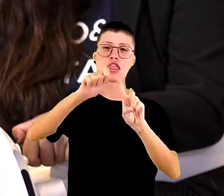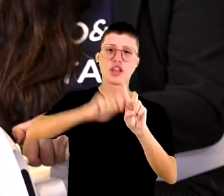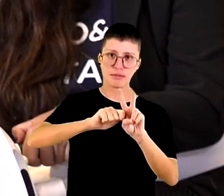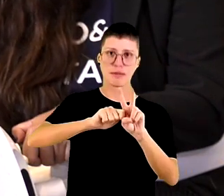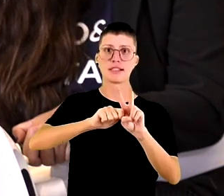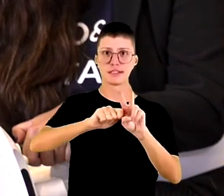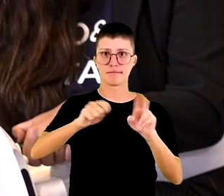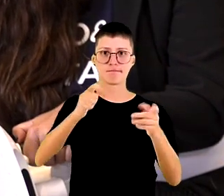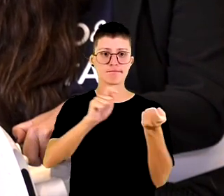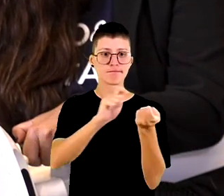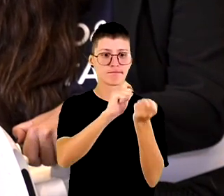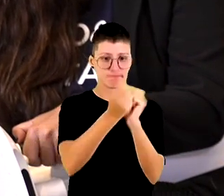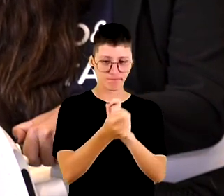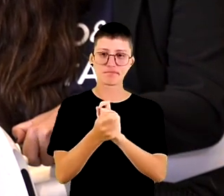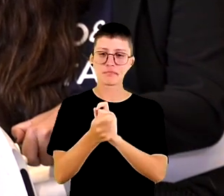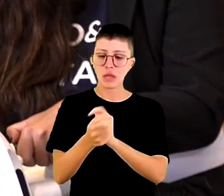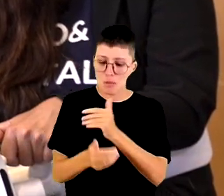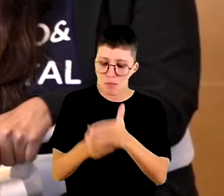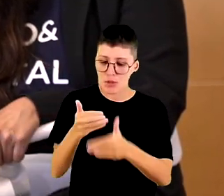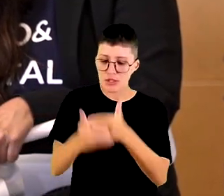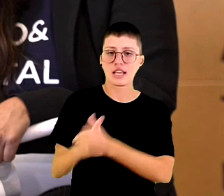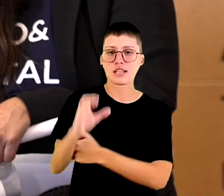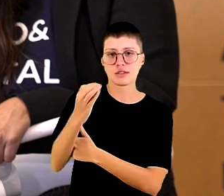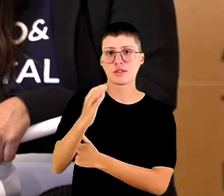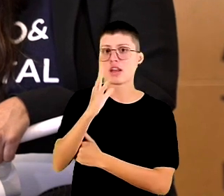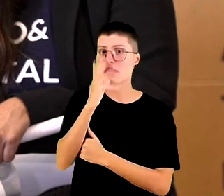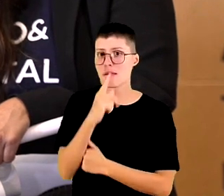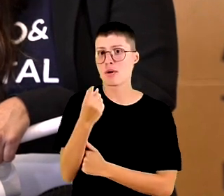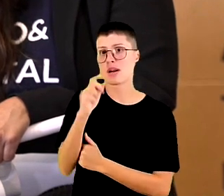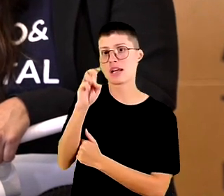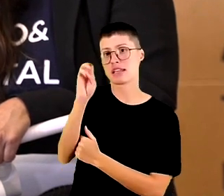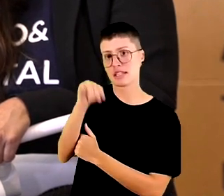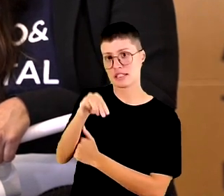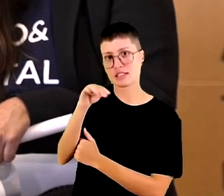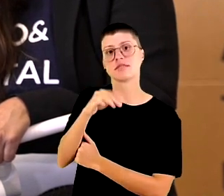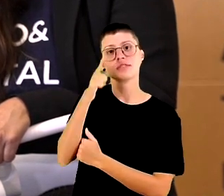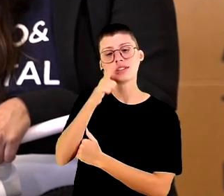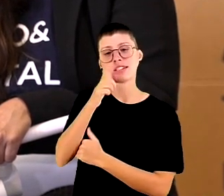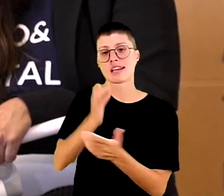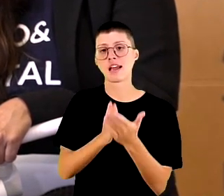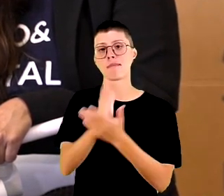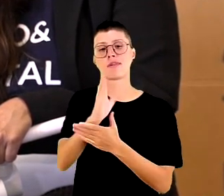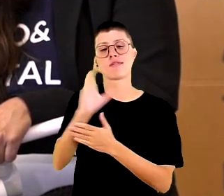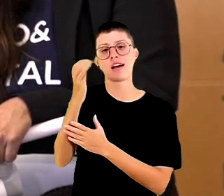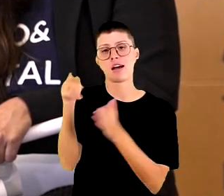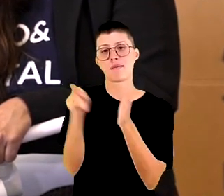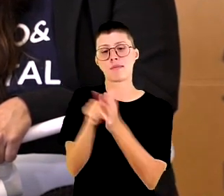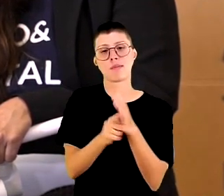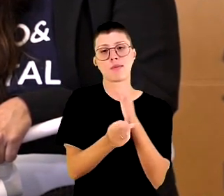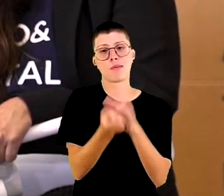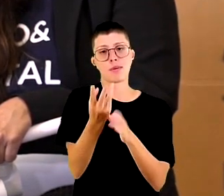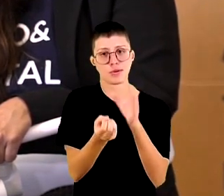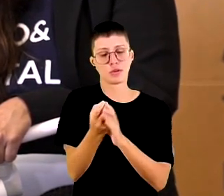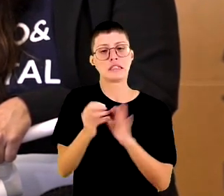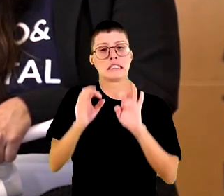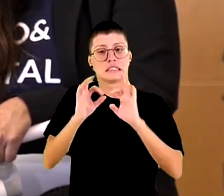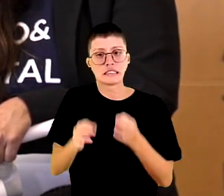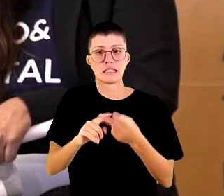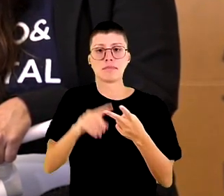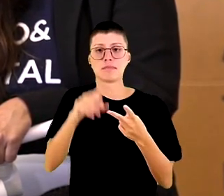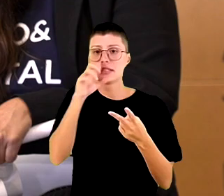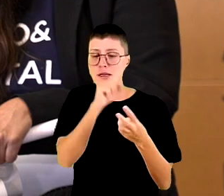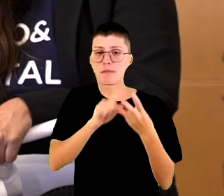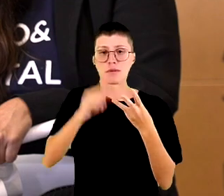processo de crédito é aquele que eu mostrei. Em 15 minutos, você consegue aprovar o crédito do produtor. Muito simples, rápido, fácil, muito bom.